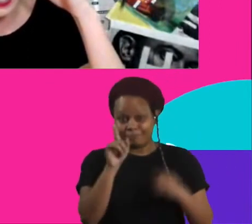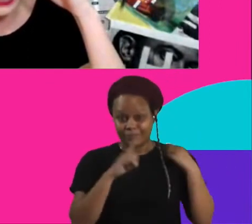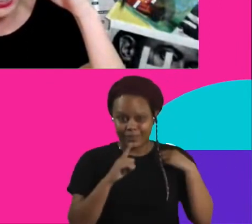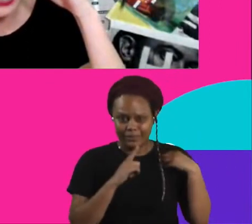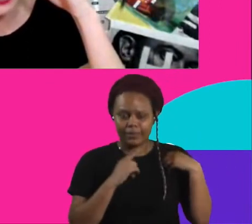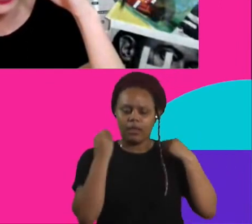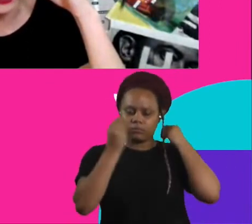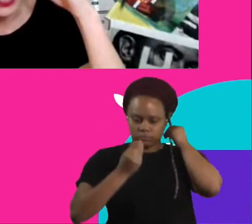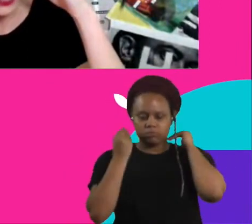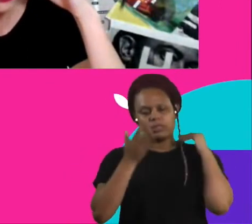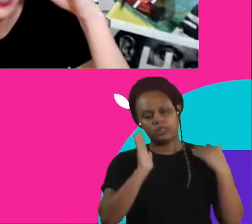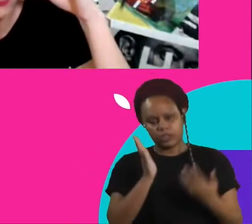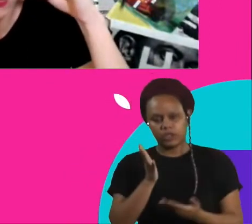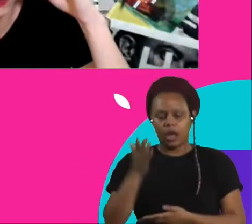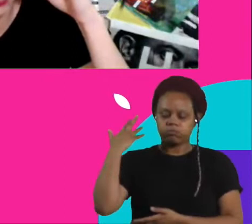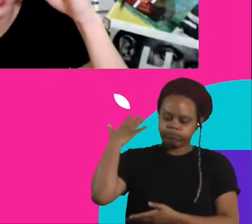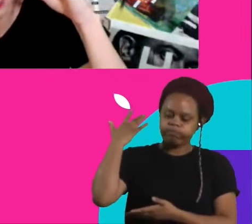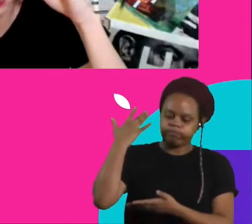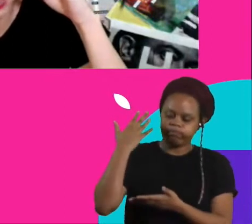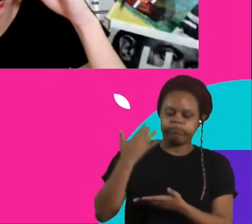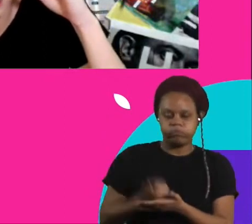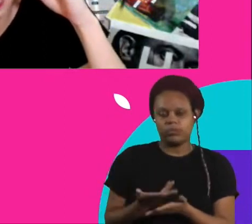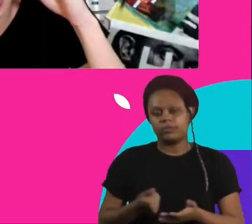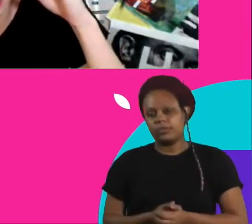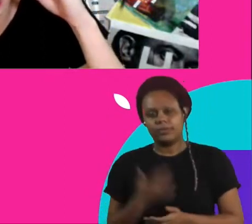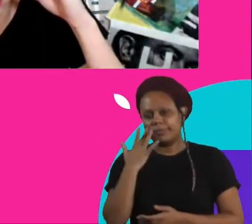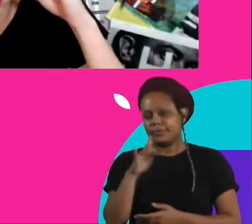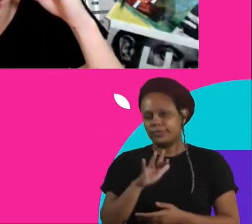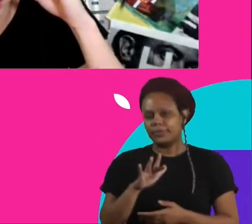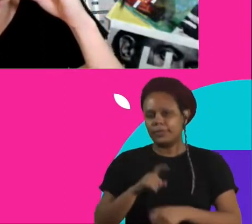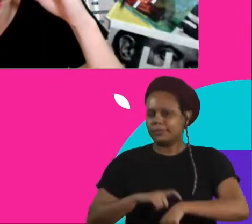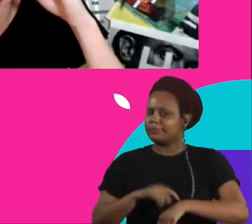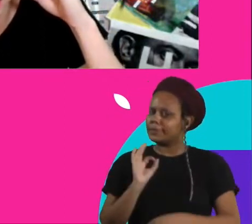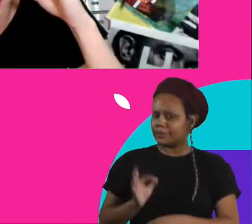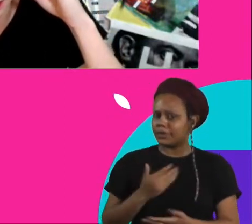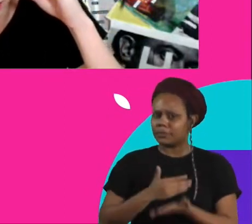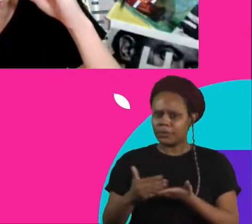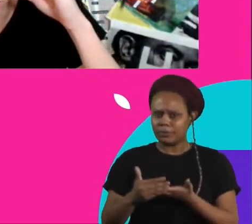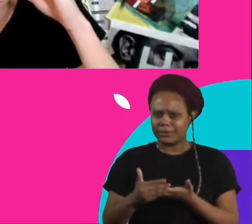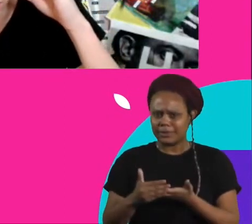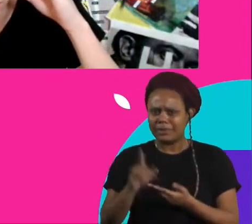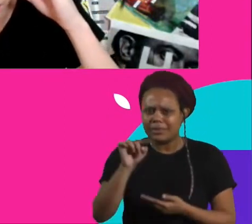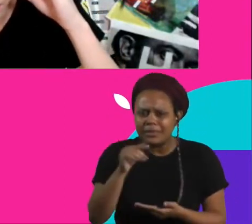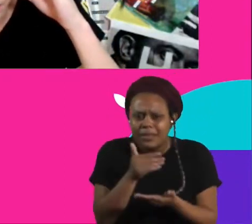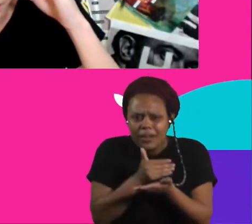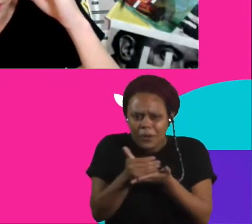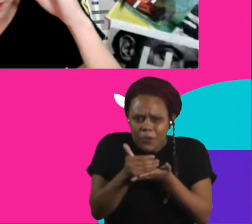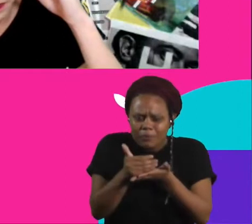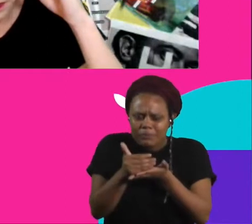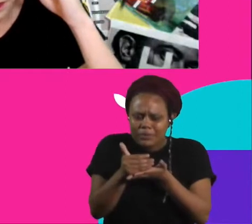ajudar a digerir isso. Eu não sei qual é o momento certo da gente começar. É no jardim de infância? Me conta.